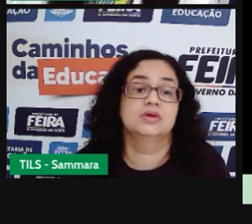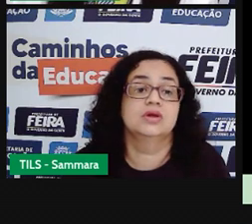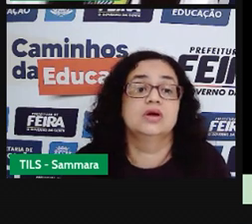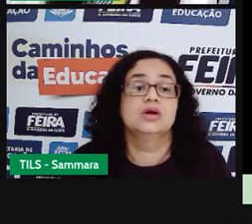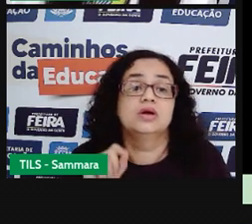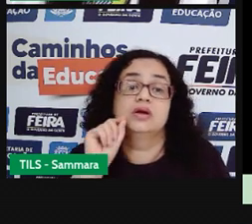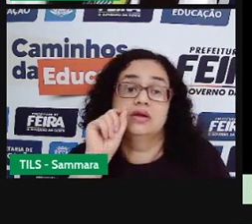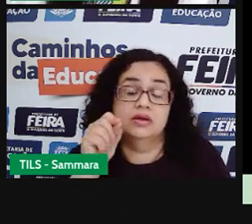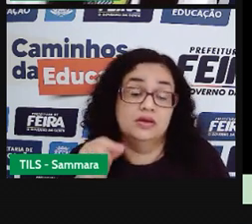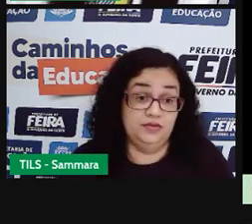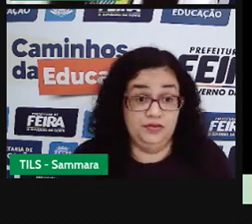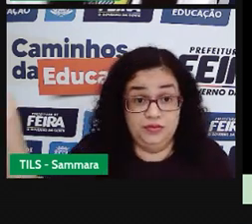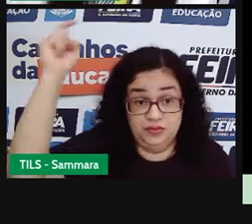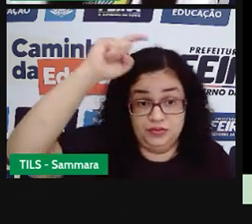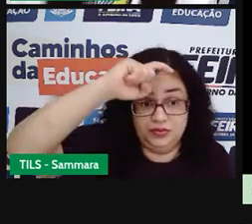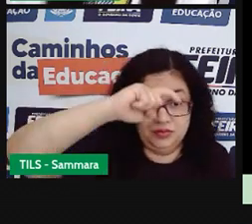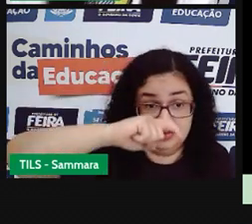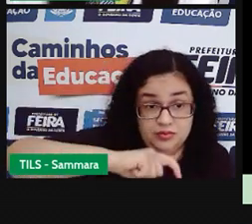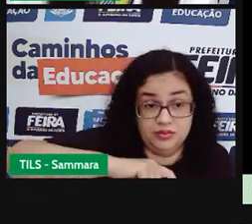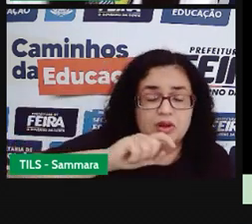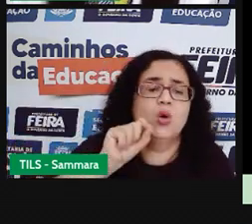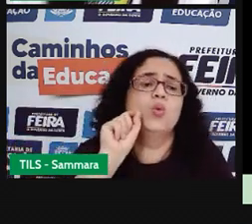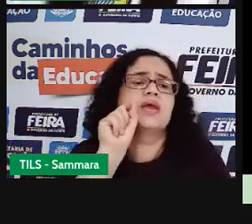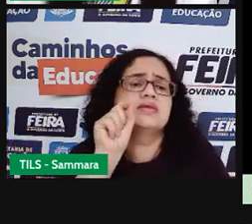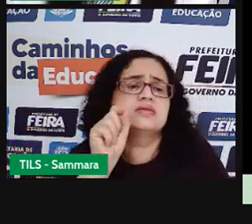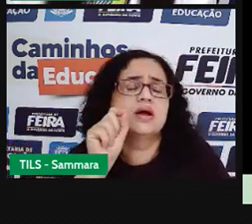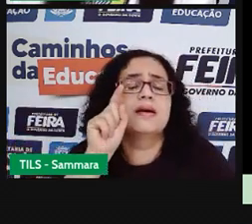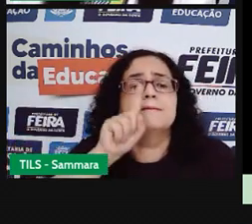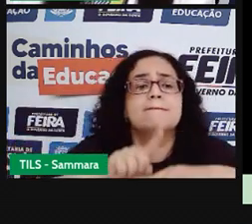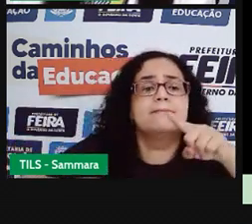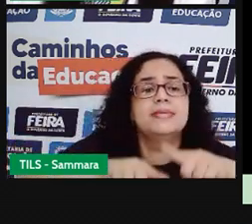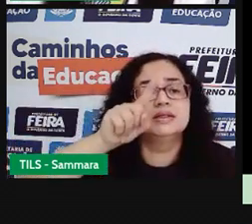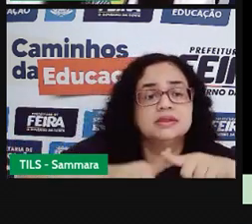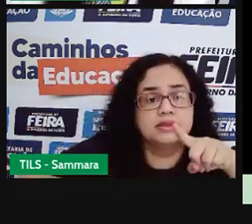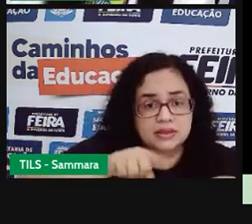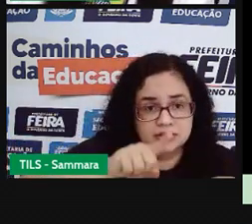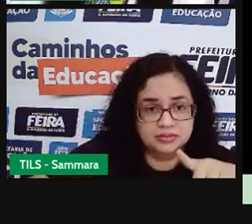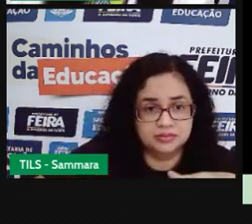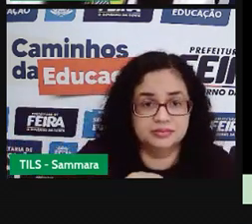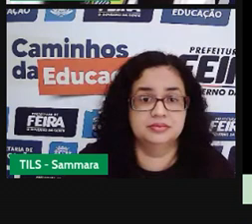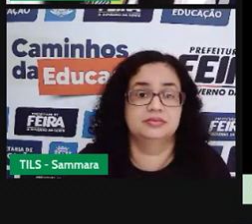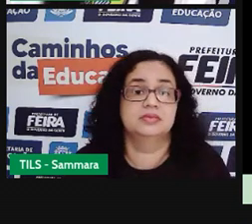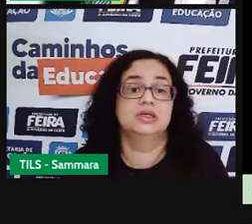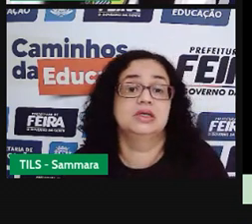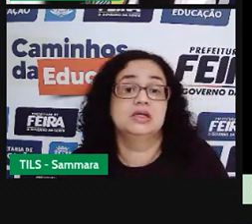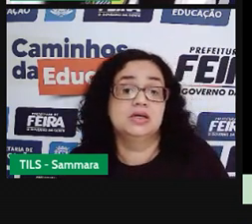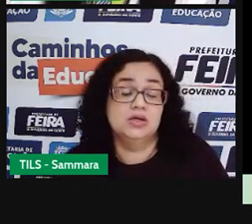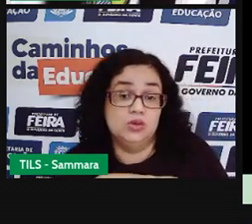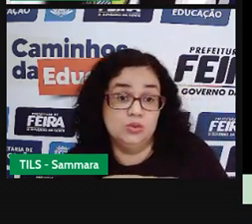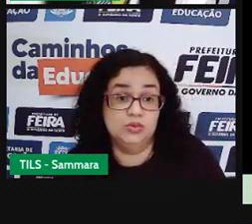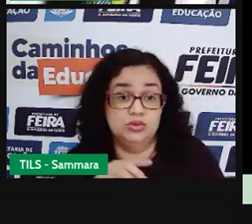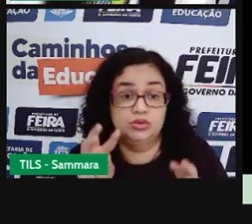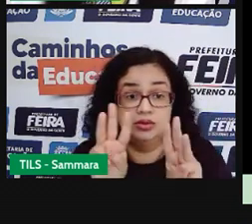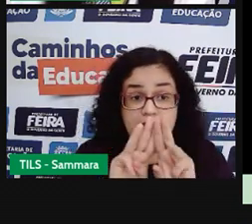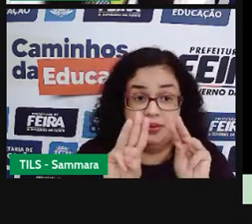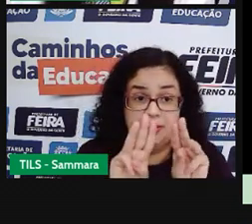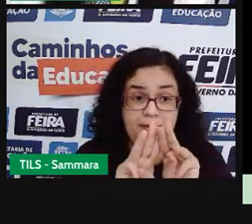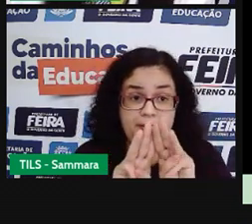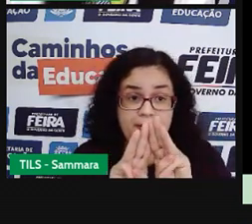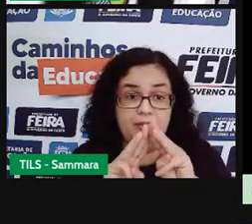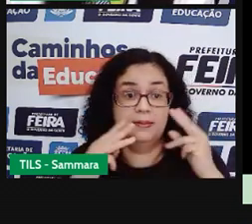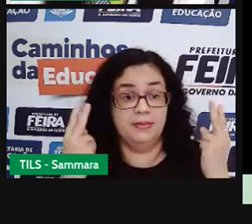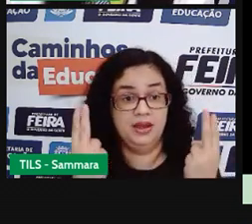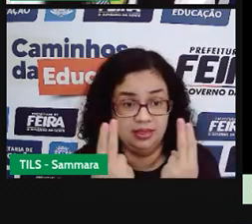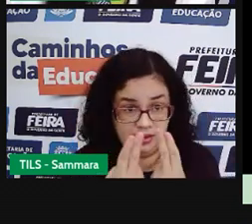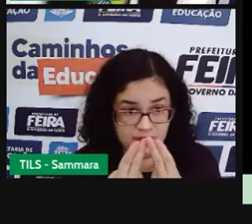E aí a gente volta realizando o que são os materiais e nós nos a esses materiais